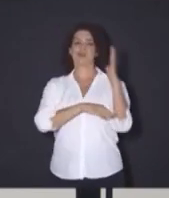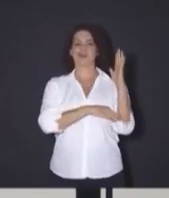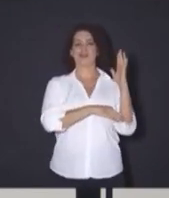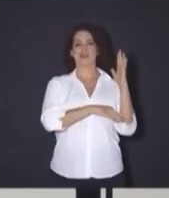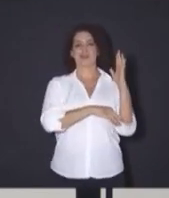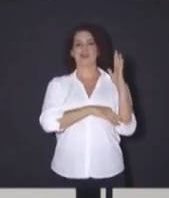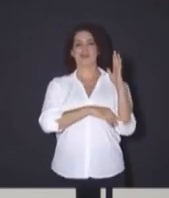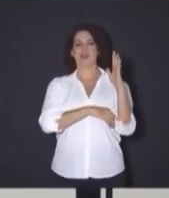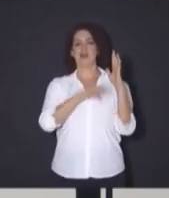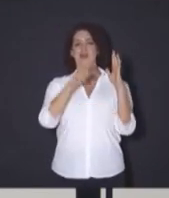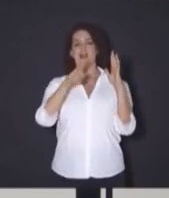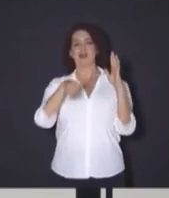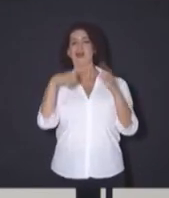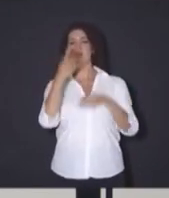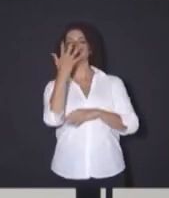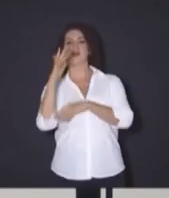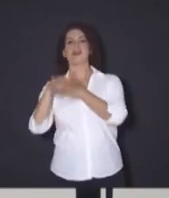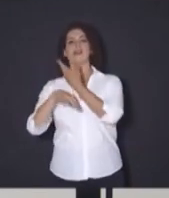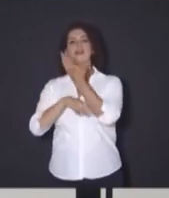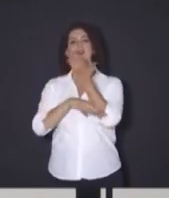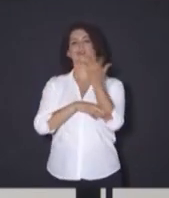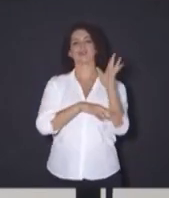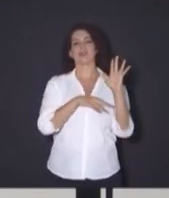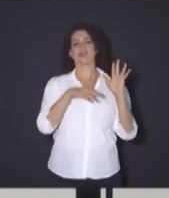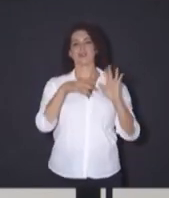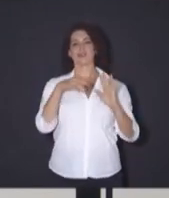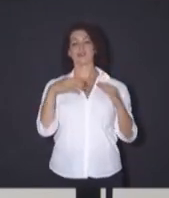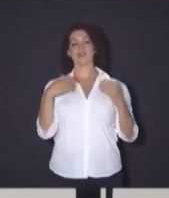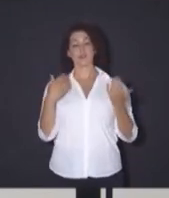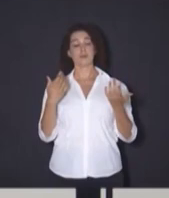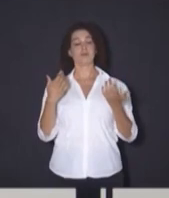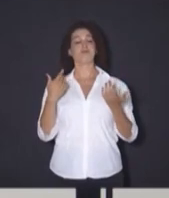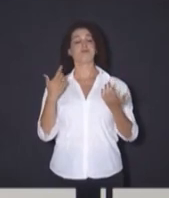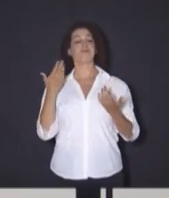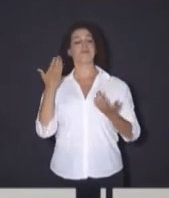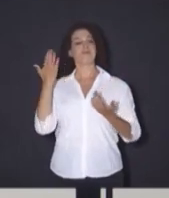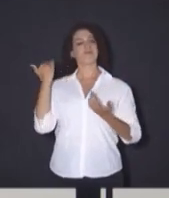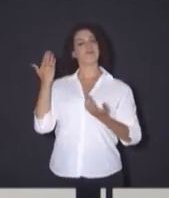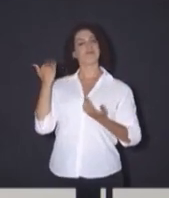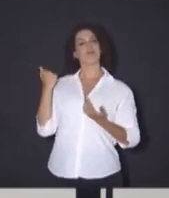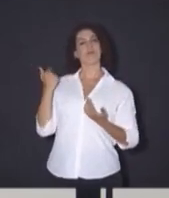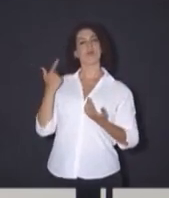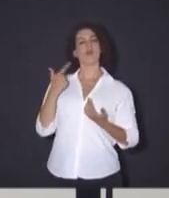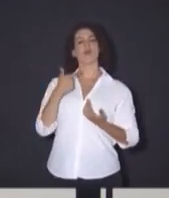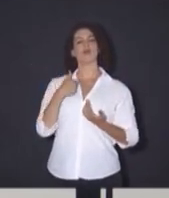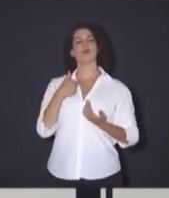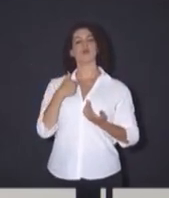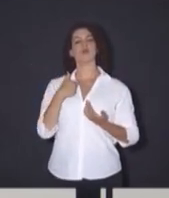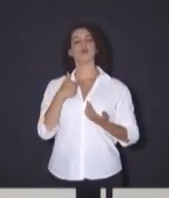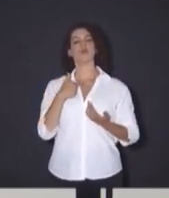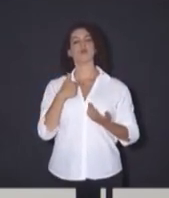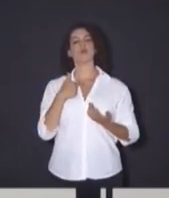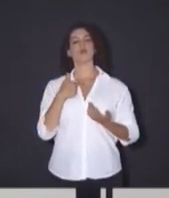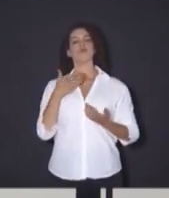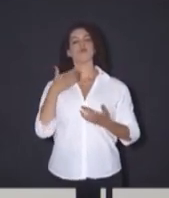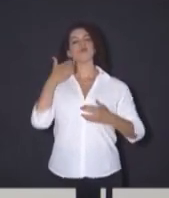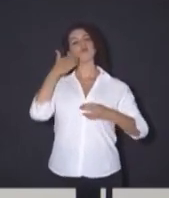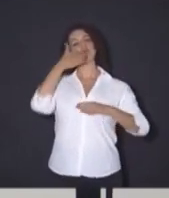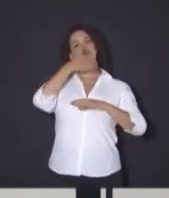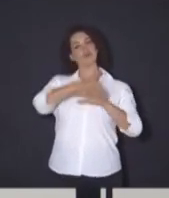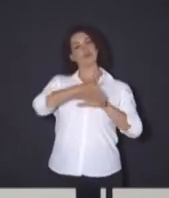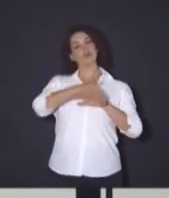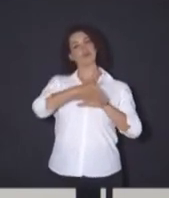na natureza. Eu tive a oportunidade de ir ao